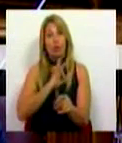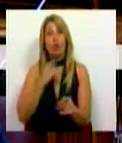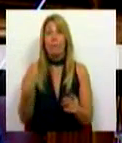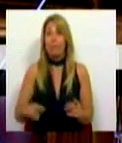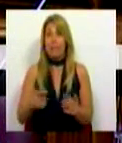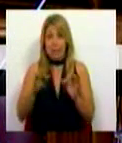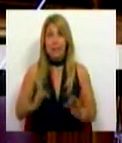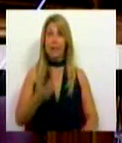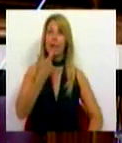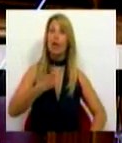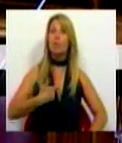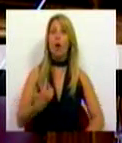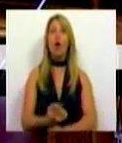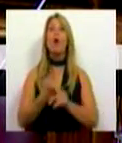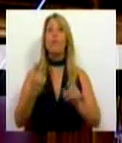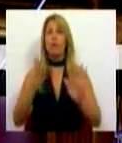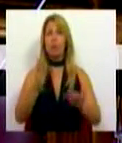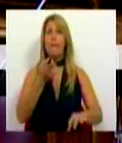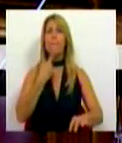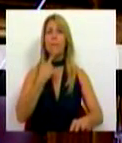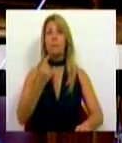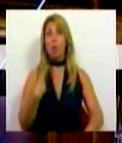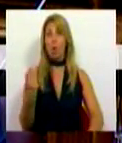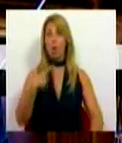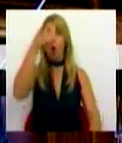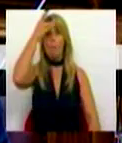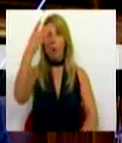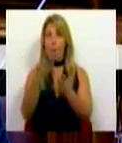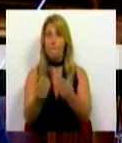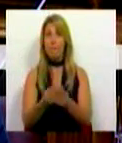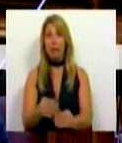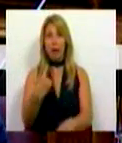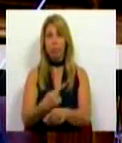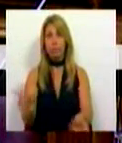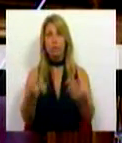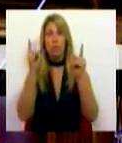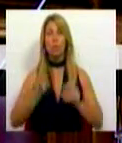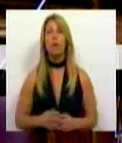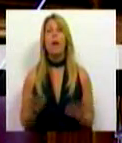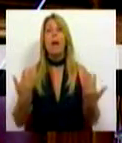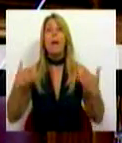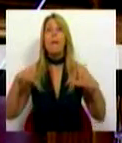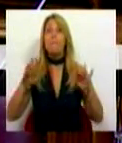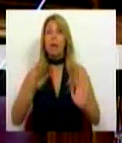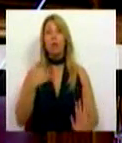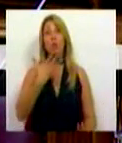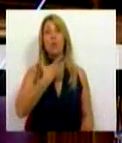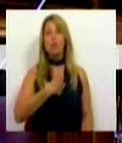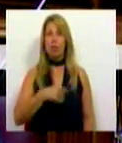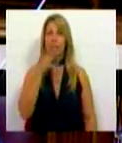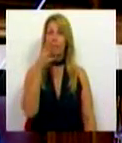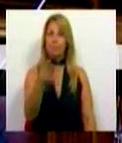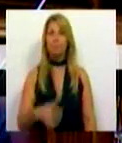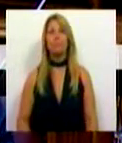vez que se percebeu que não temos o mesmo entendimento sobre a matéria. Mas eu gostaria aqui, desde logo, dar conta do